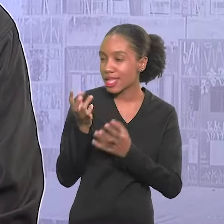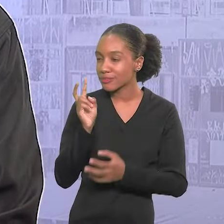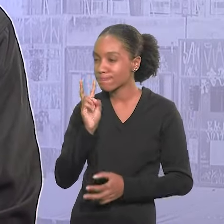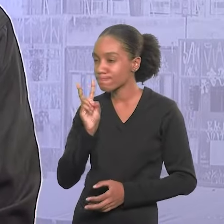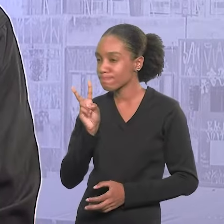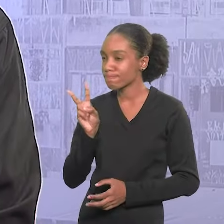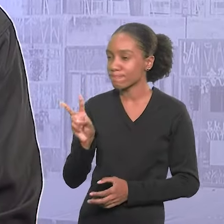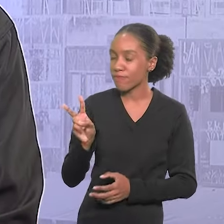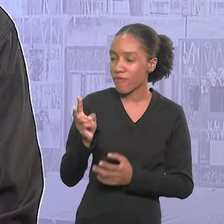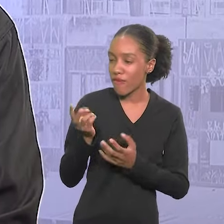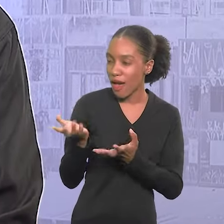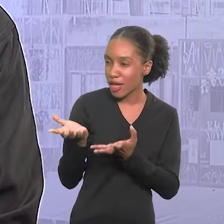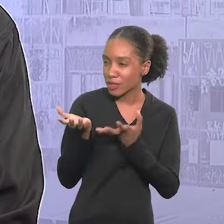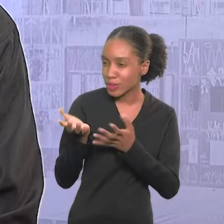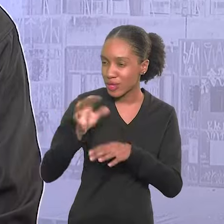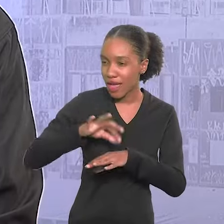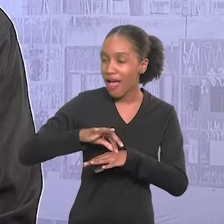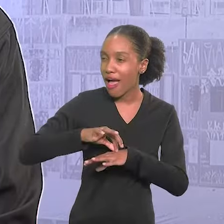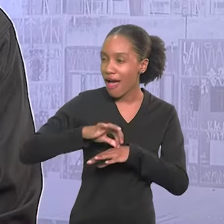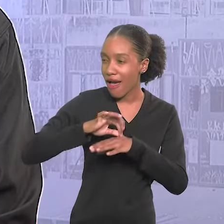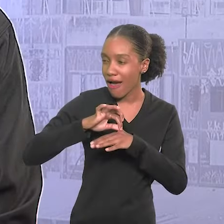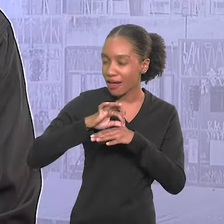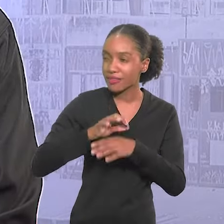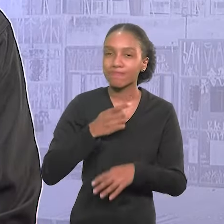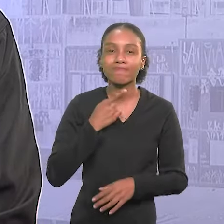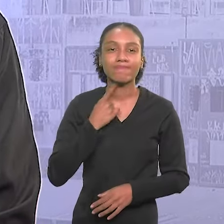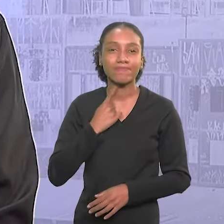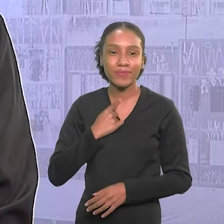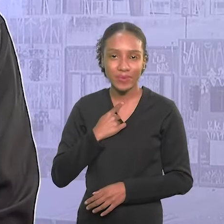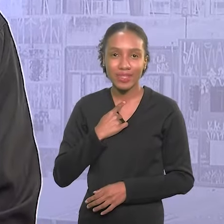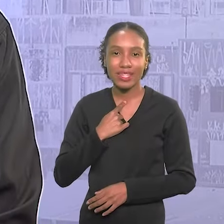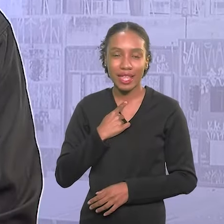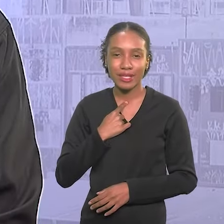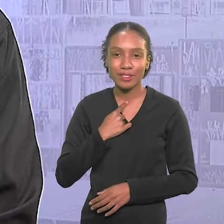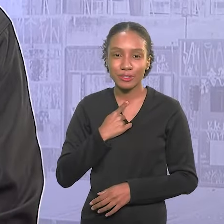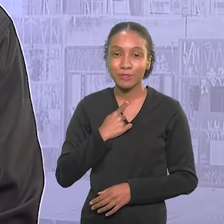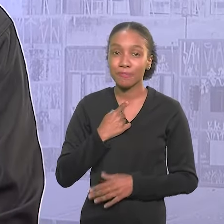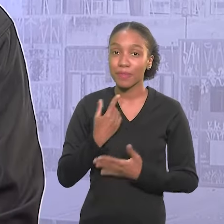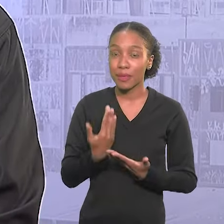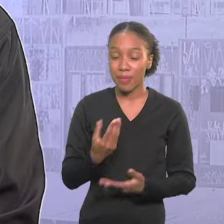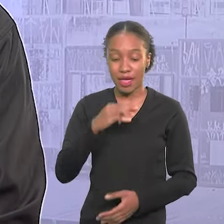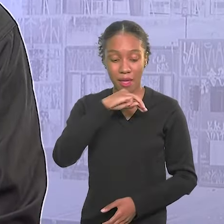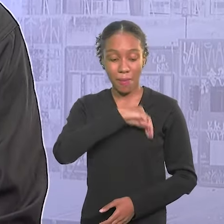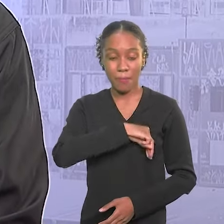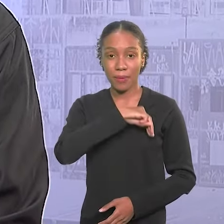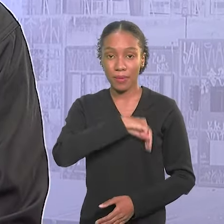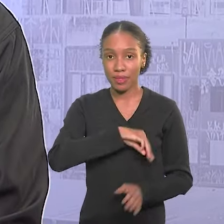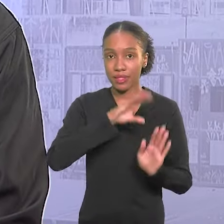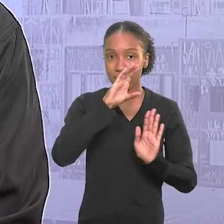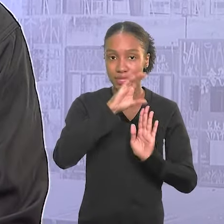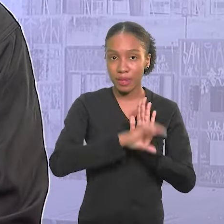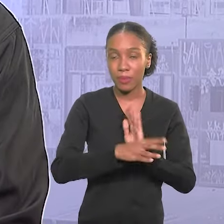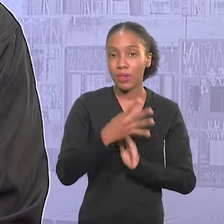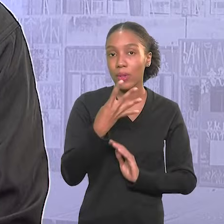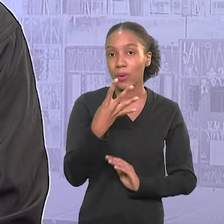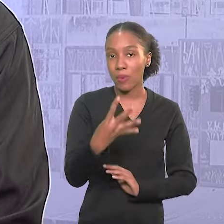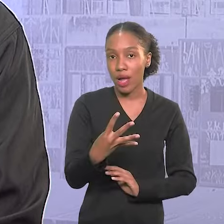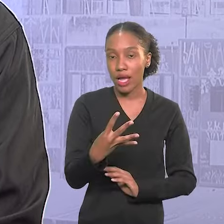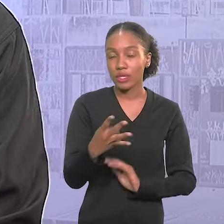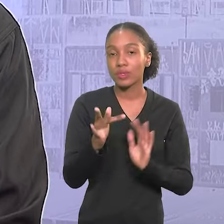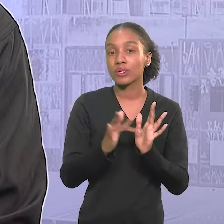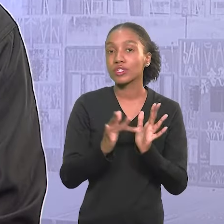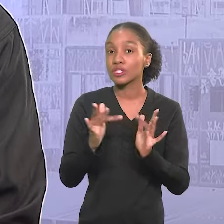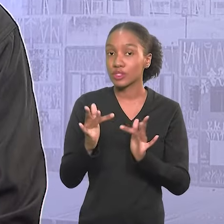é sempre algo que faz a nossa carne e civismo braco aquilo mas no Mateus Capítulo 4